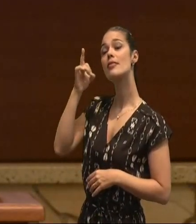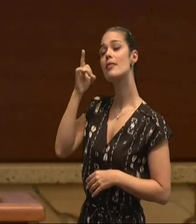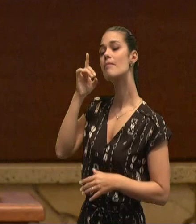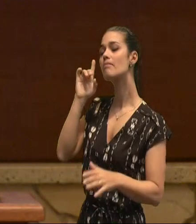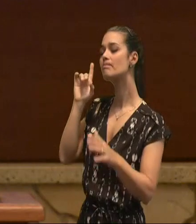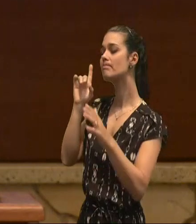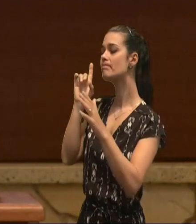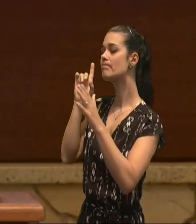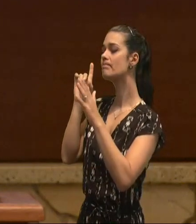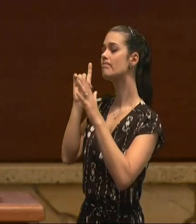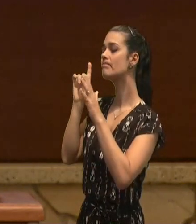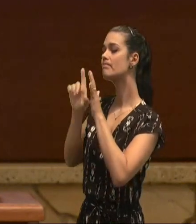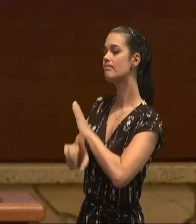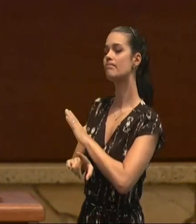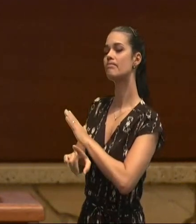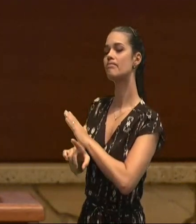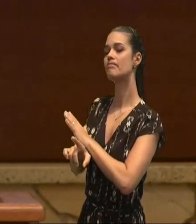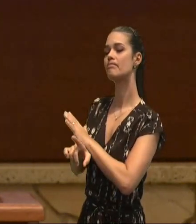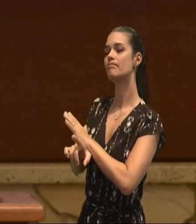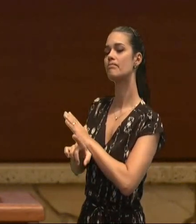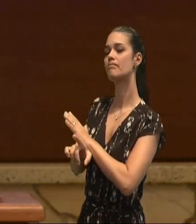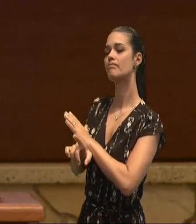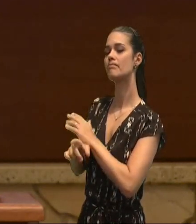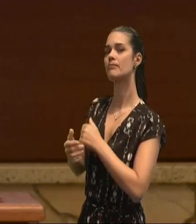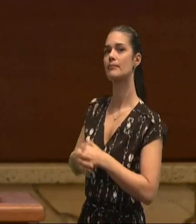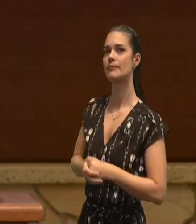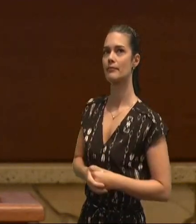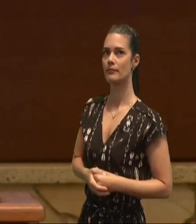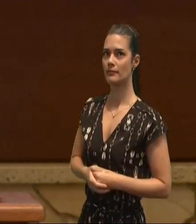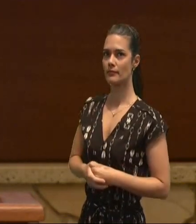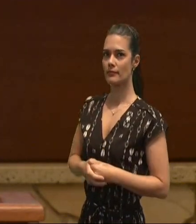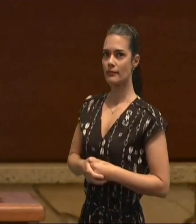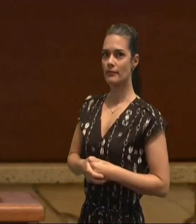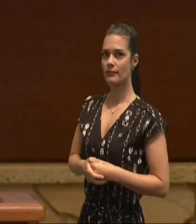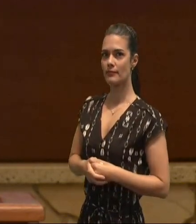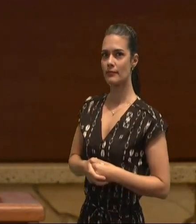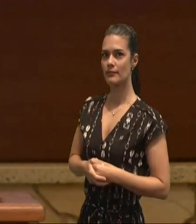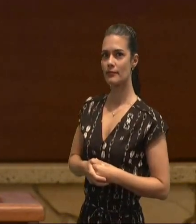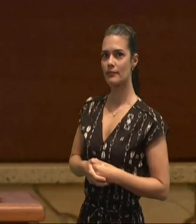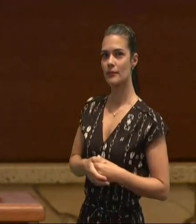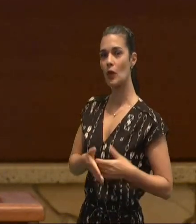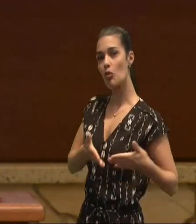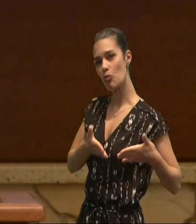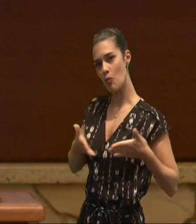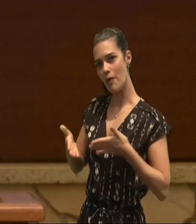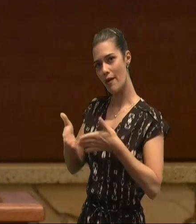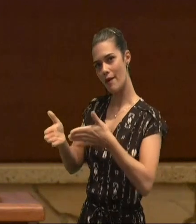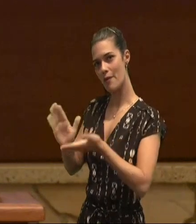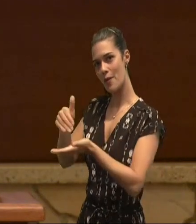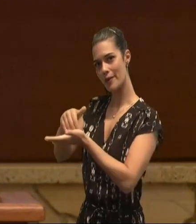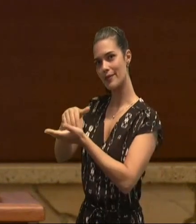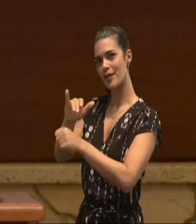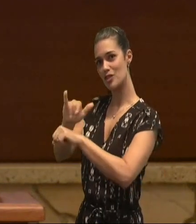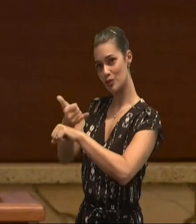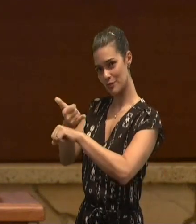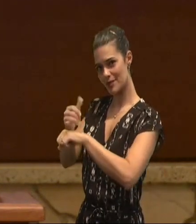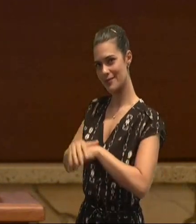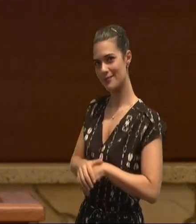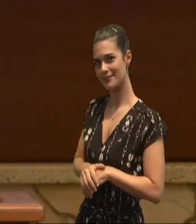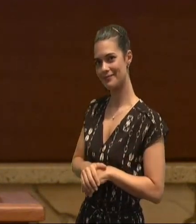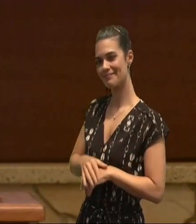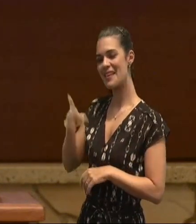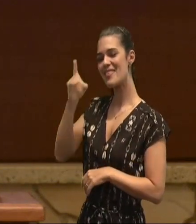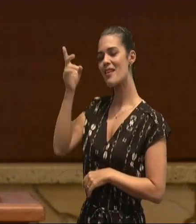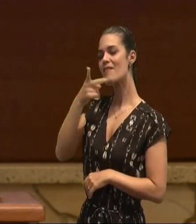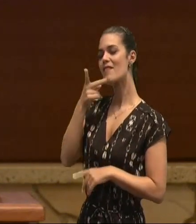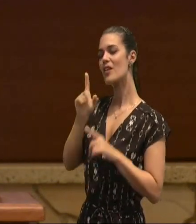dele naquela casa, no meio da estrada que dava para Jerusalém, e Davi então fala o seguinte: